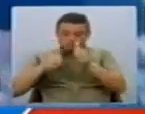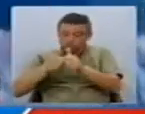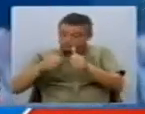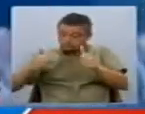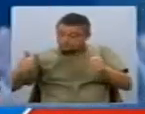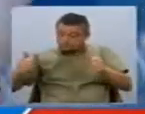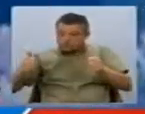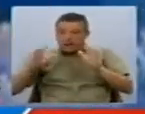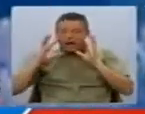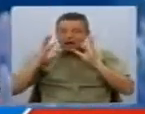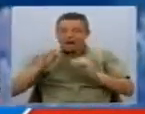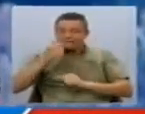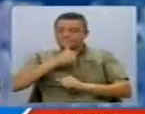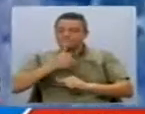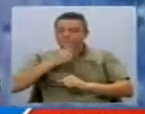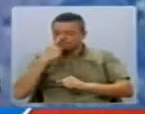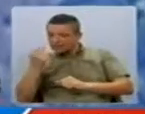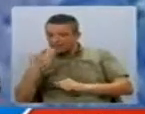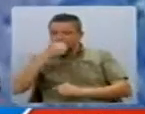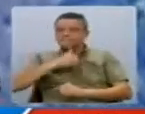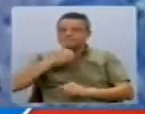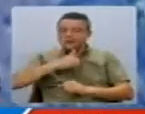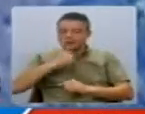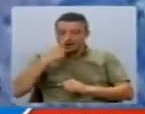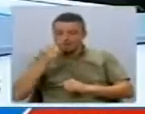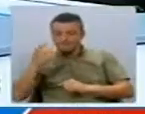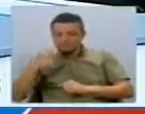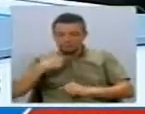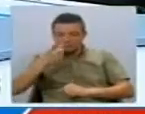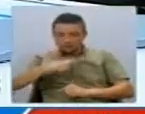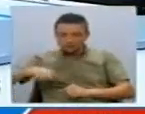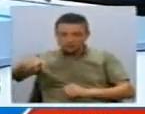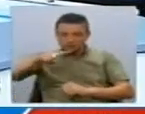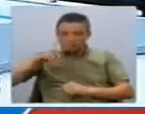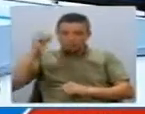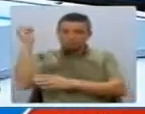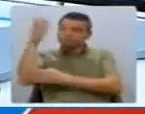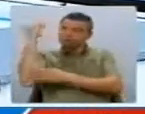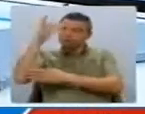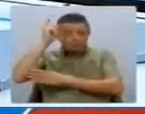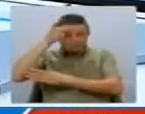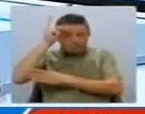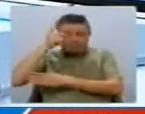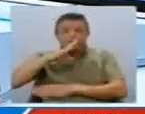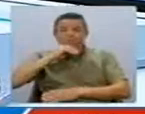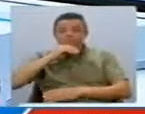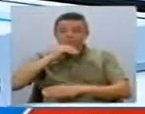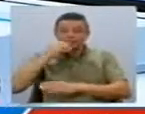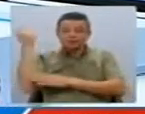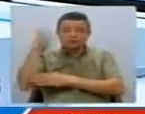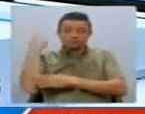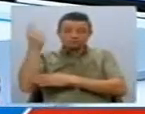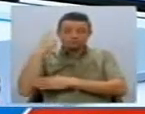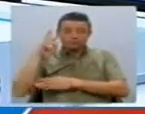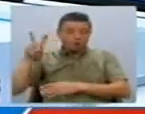nós, parece vermelho esse espectro. Isto é muito parecido com aquilo que nós conhecemos com a sirene dos bombeiros, dos bombeiros ou da polícia, que quando se aproxima de nós,